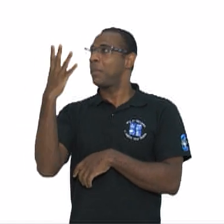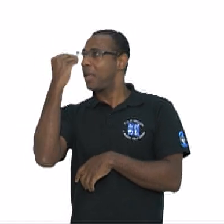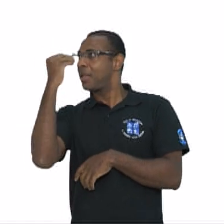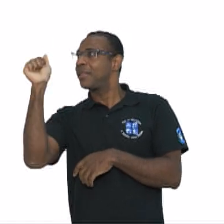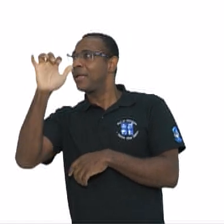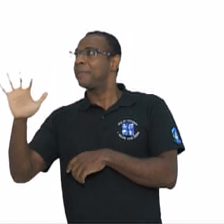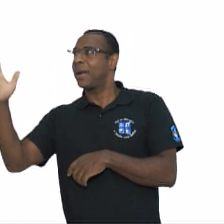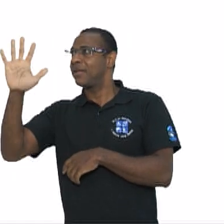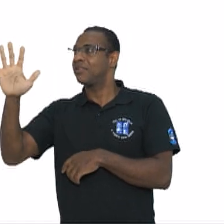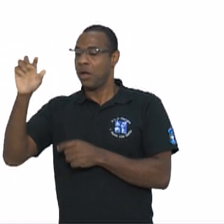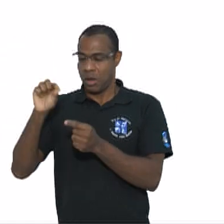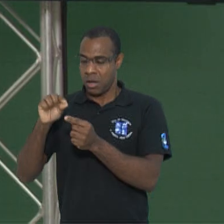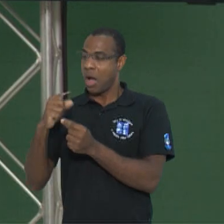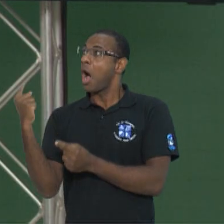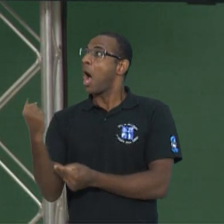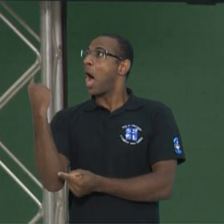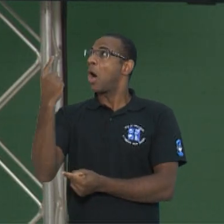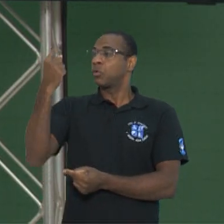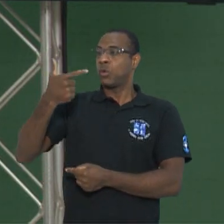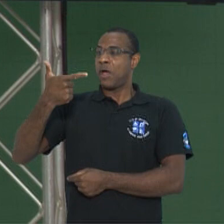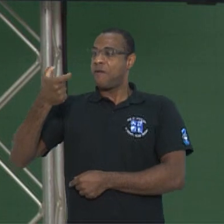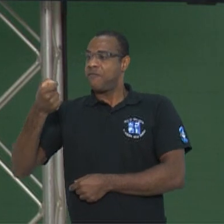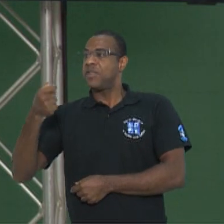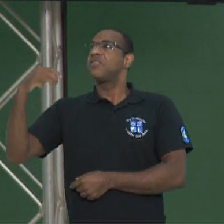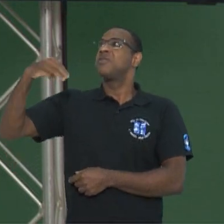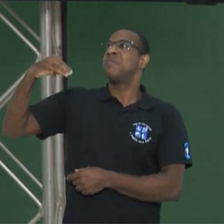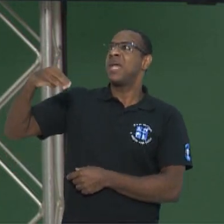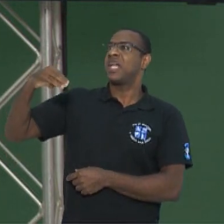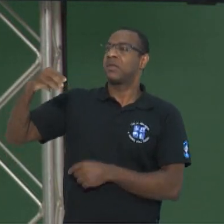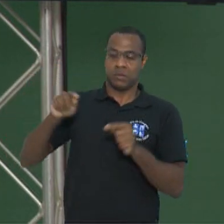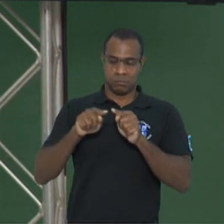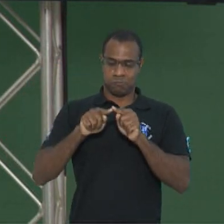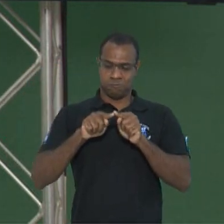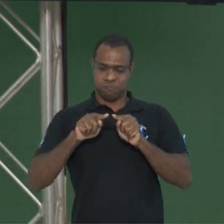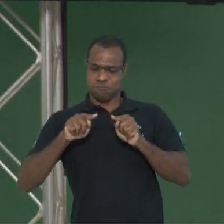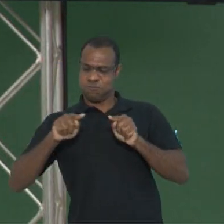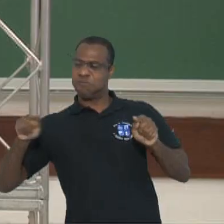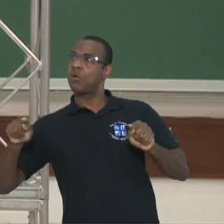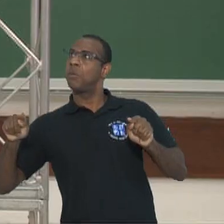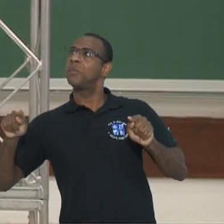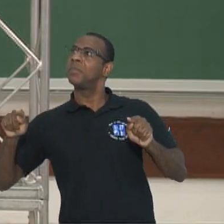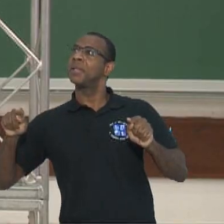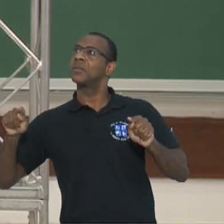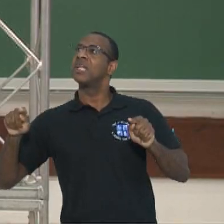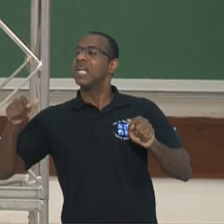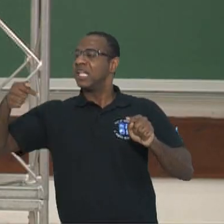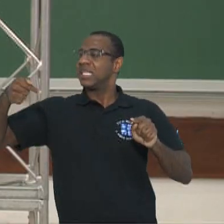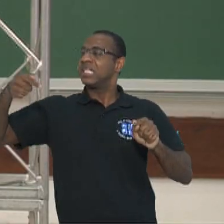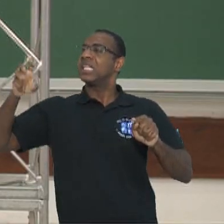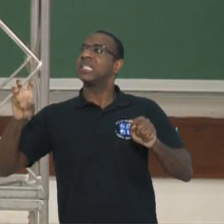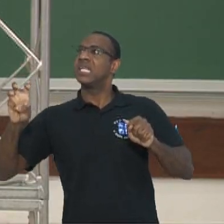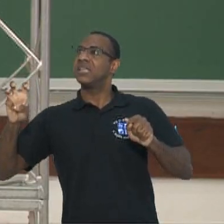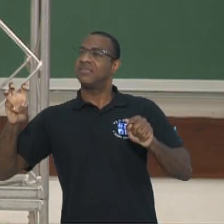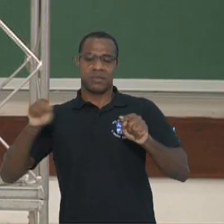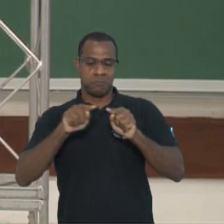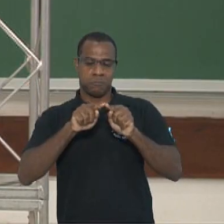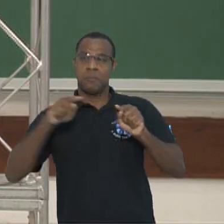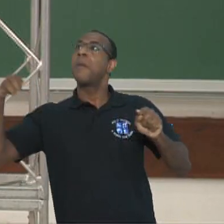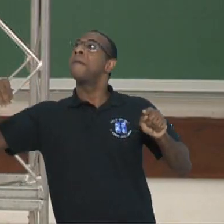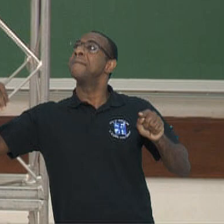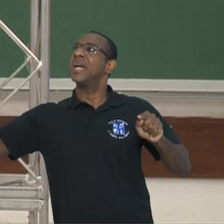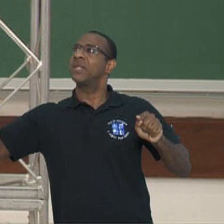metros de altura, pensa o tamanho, 73 metros de comprimento, e assim, tem vocês